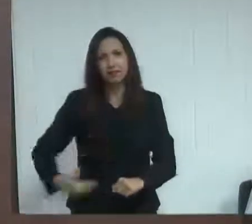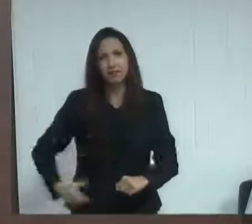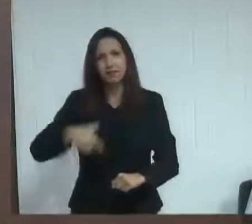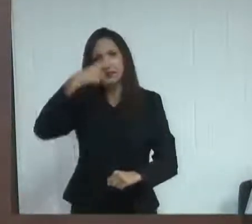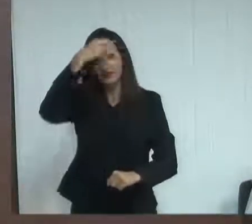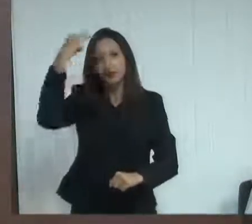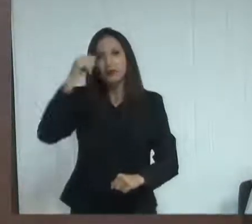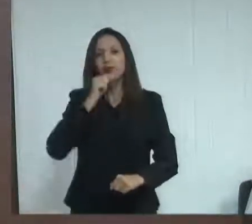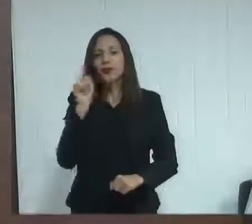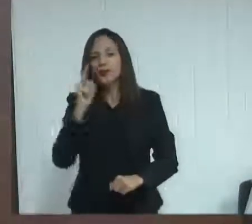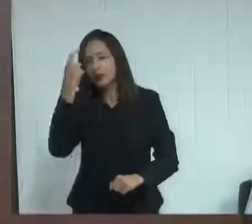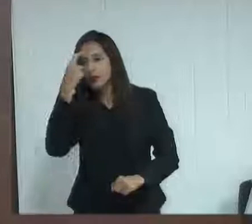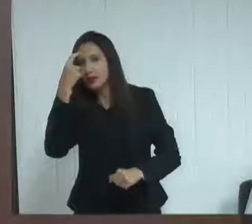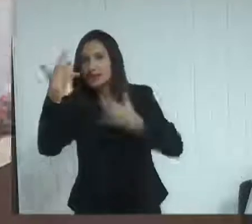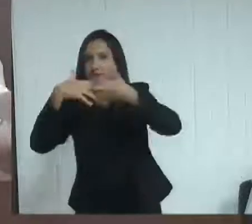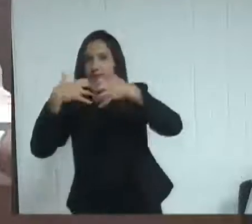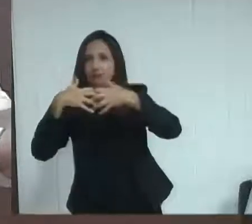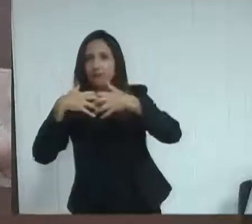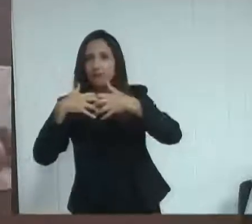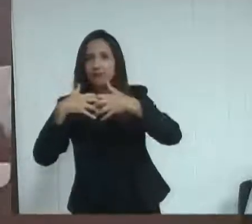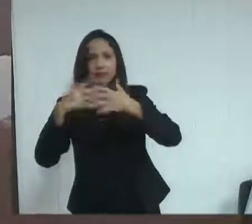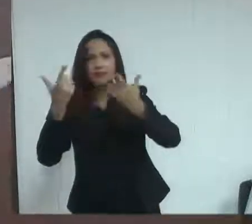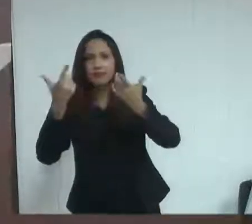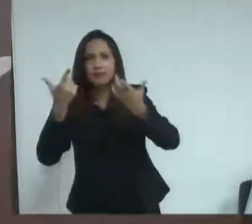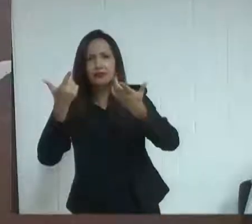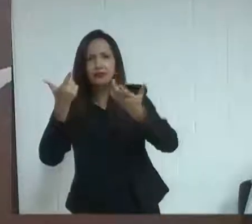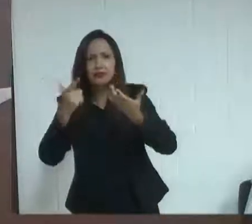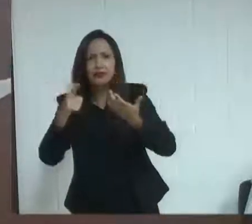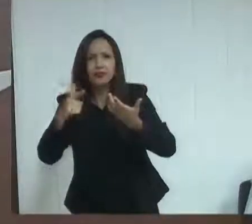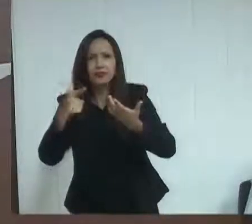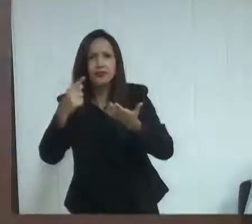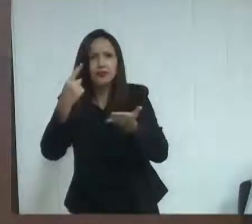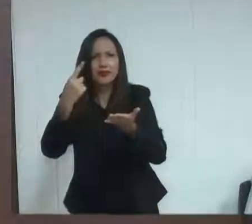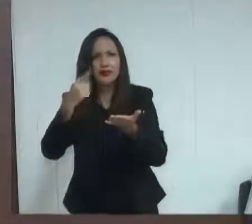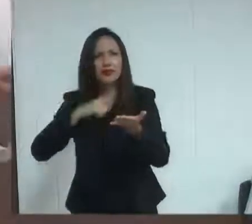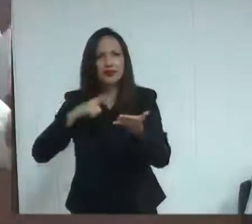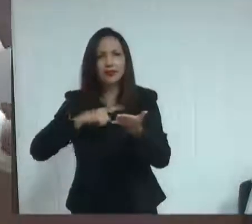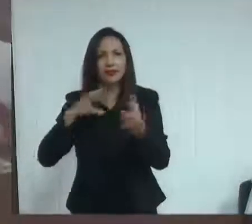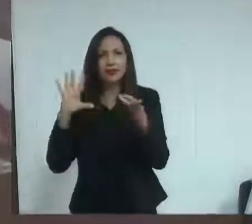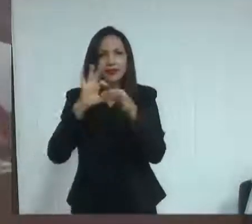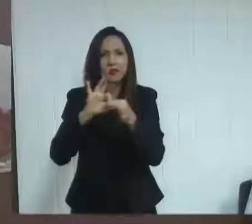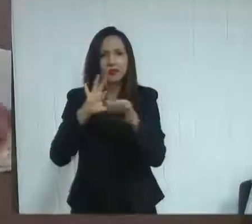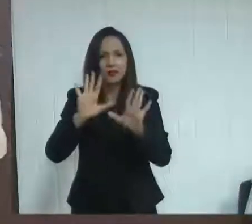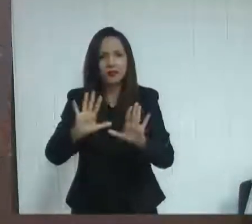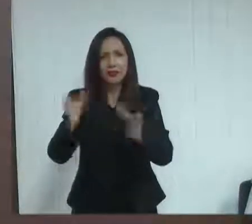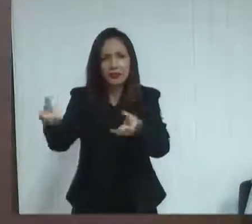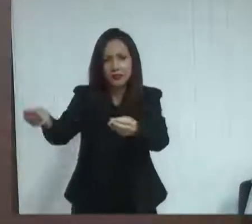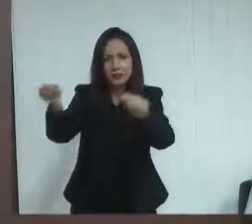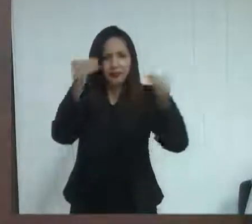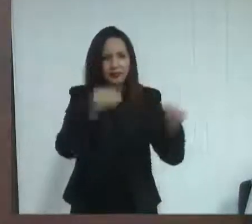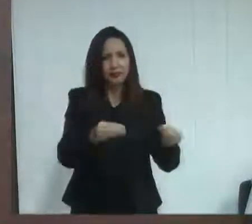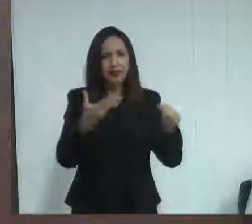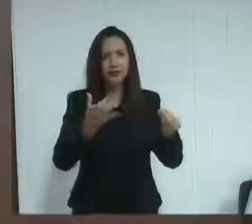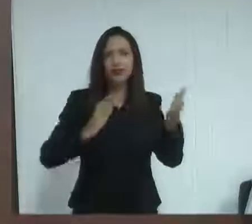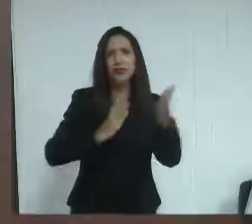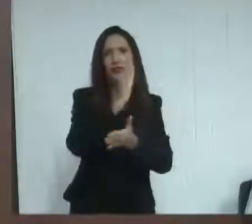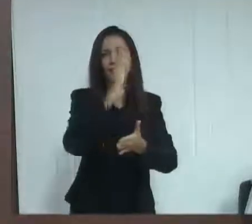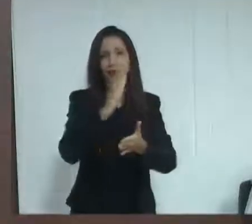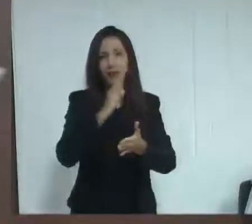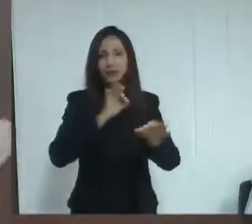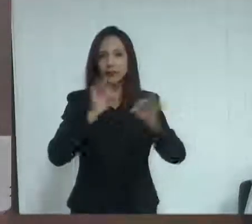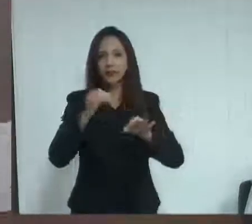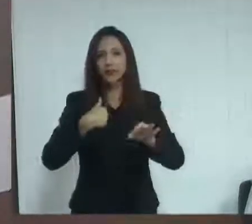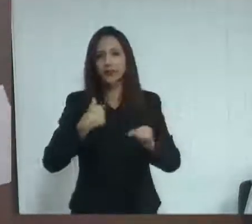descalculada, que fala que não tem impacto, mas manda o projeto, quer que aprova o projeto. Então, é uma coisa totalmente desnorteada, que eu